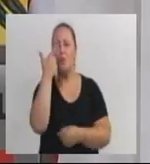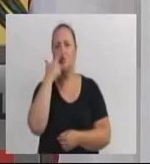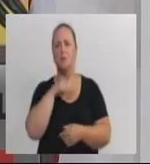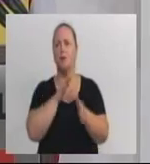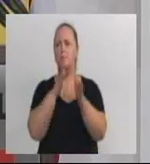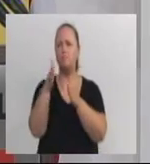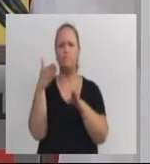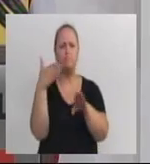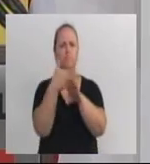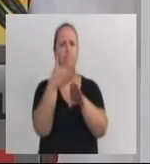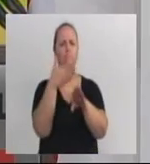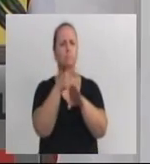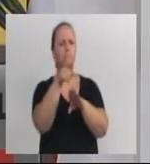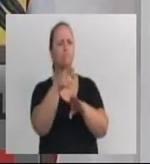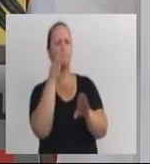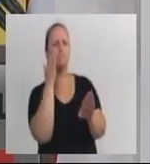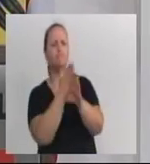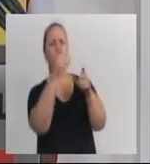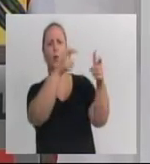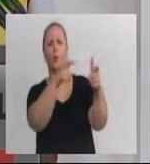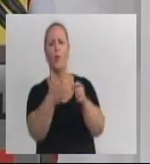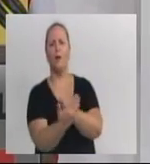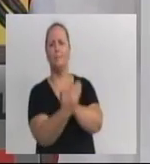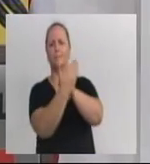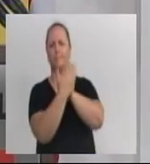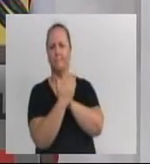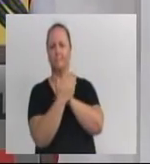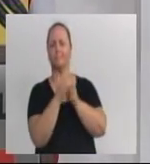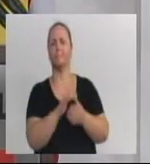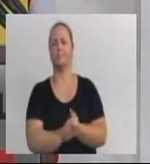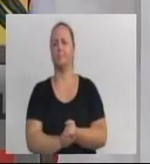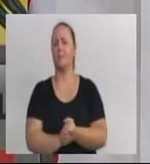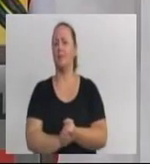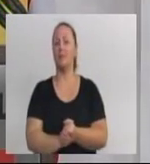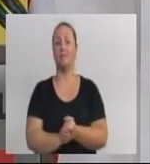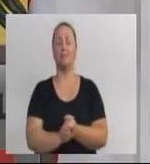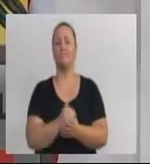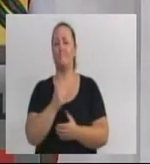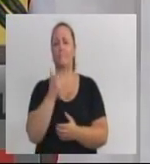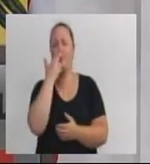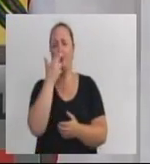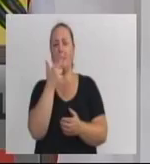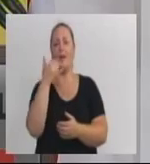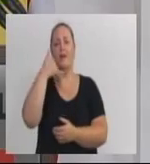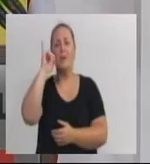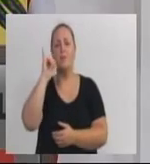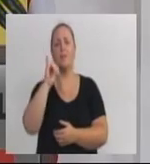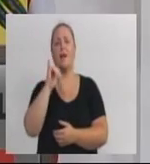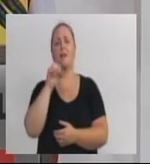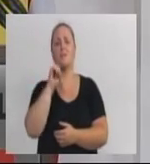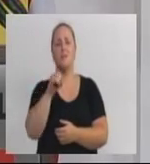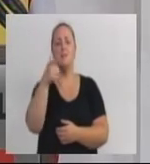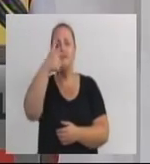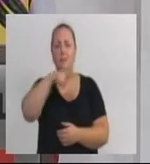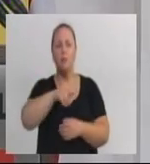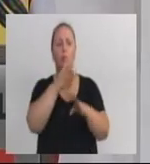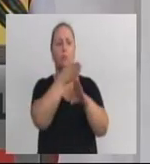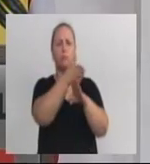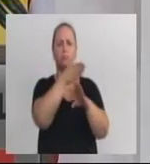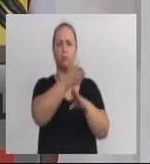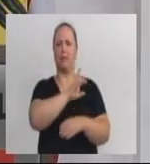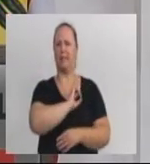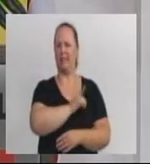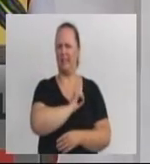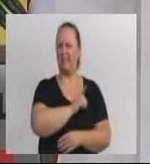procurar ajuda, que elas não sejam violentadas novamente quando vão buscar ajuda em delegacias,